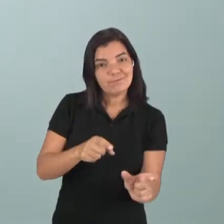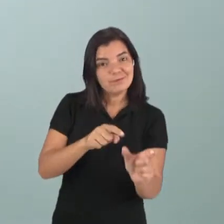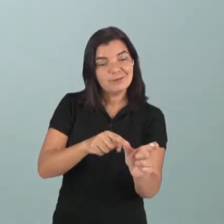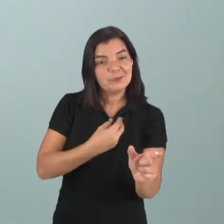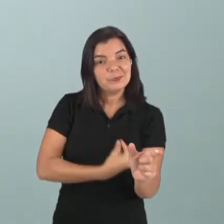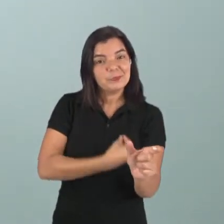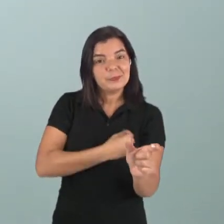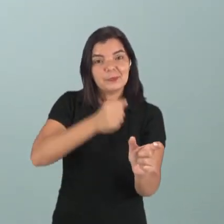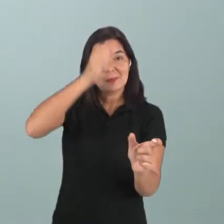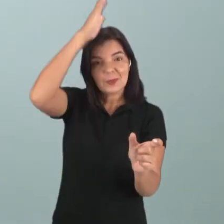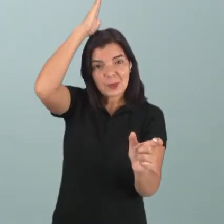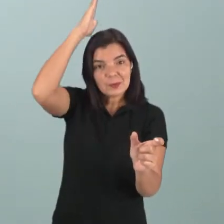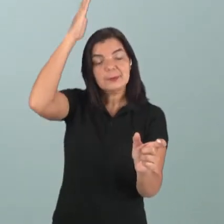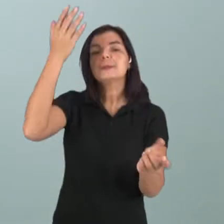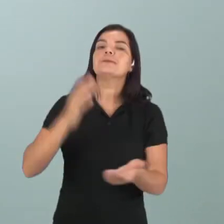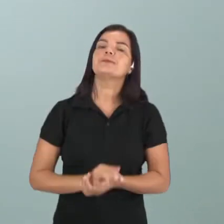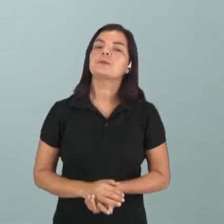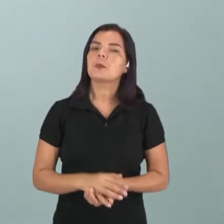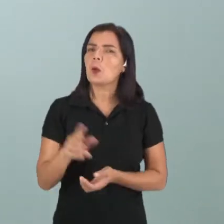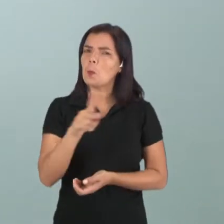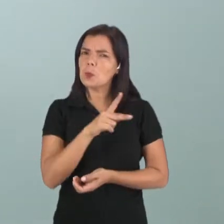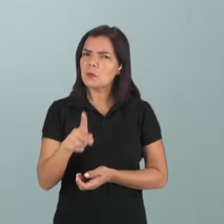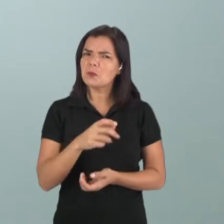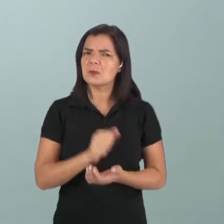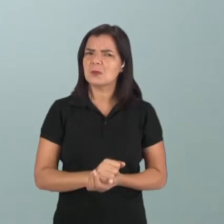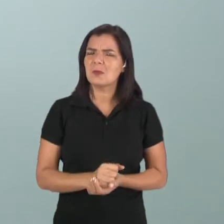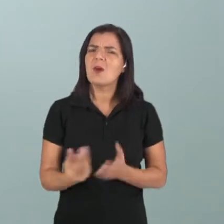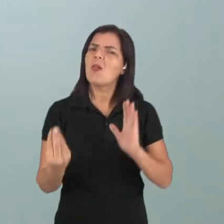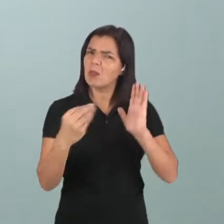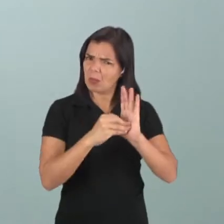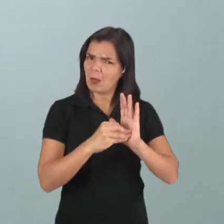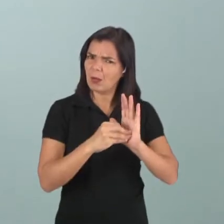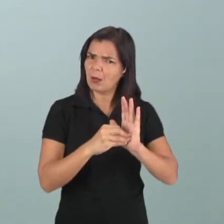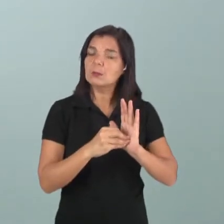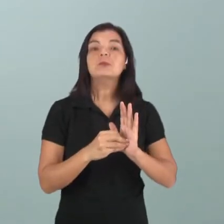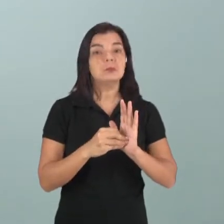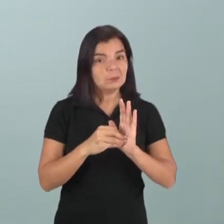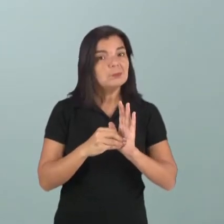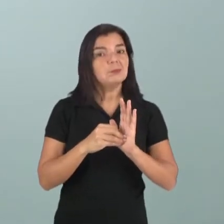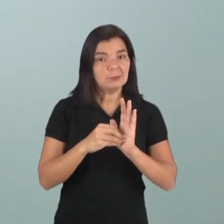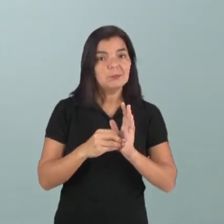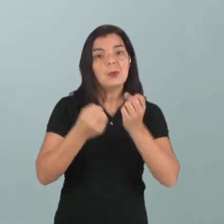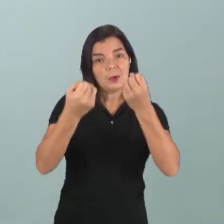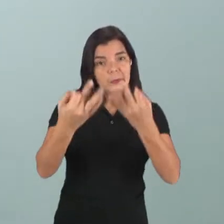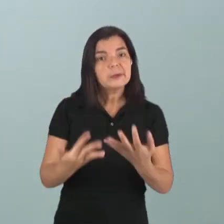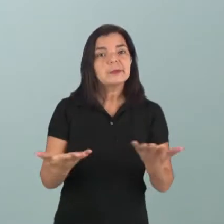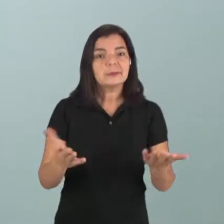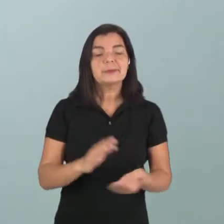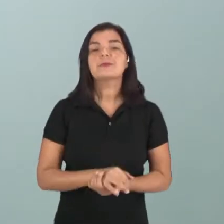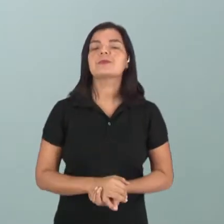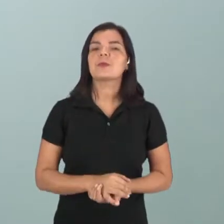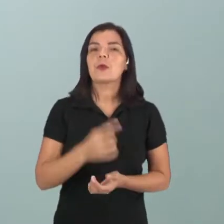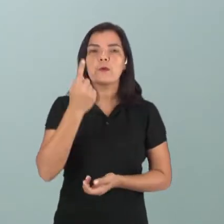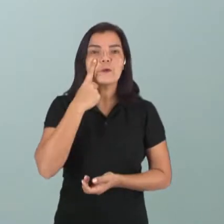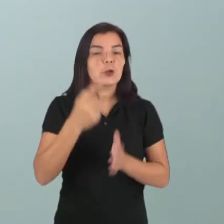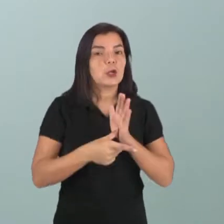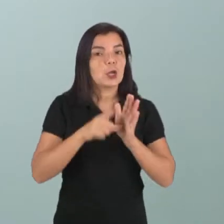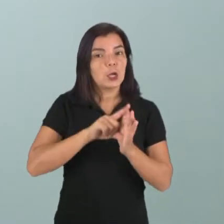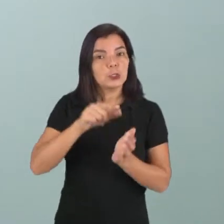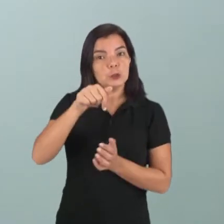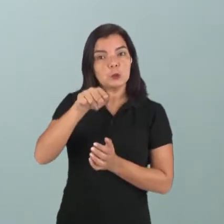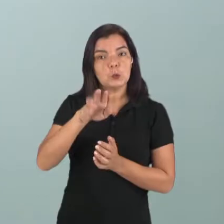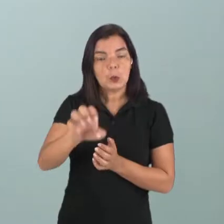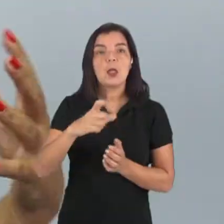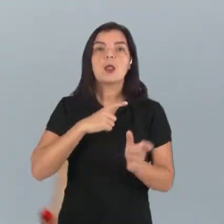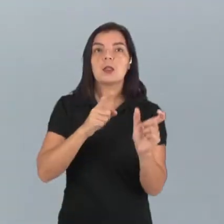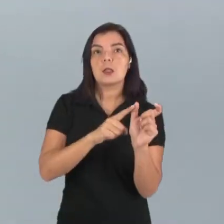mora em Roma, né? Professora, mas tá isso ali? Tá, gente, é isso que ele quis dizer. Vejam que antes do que